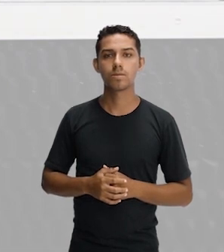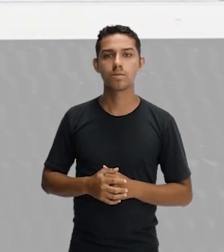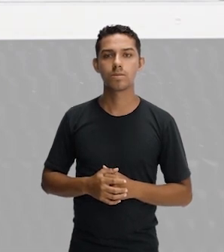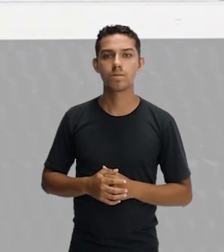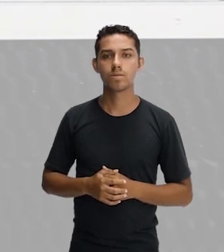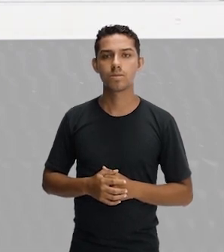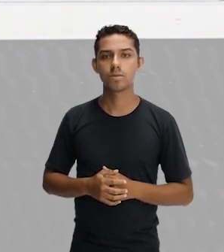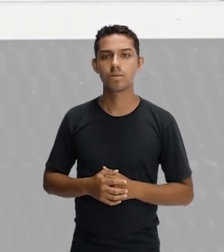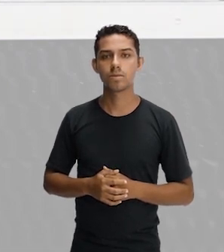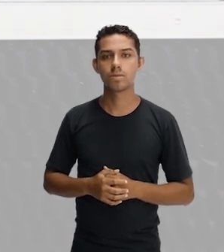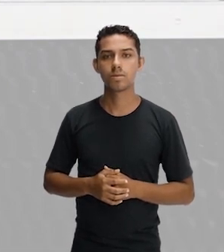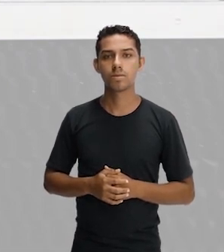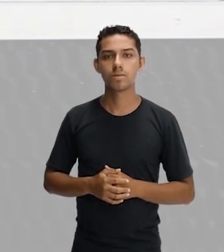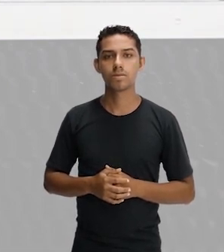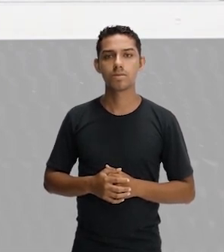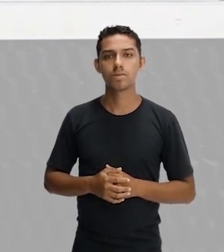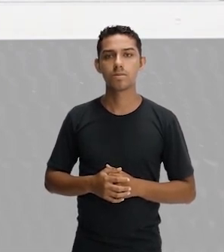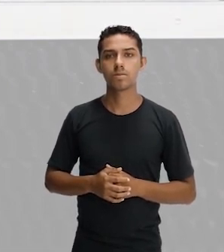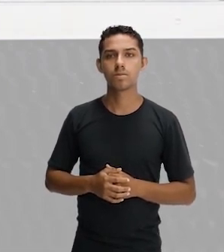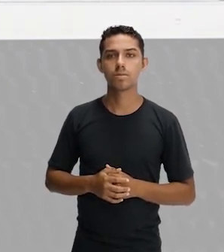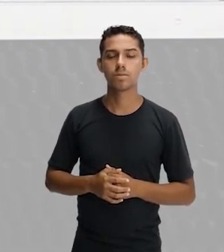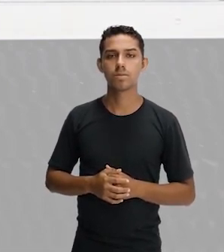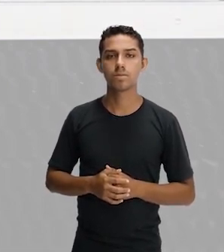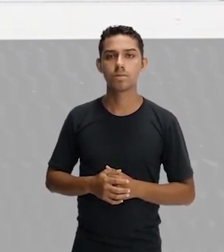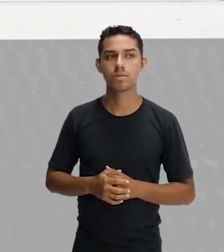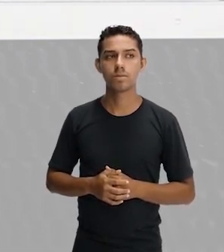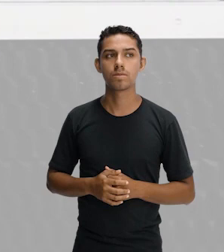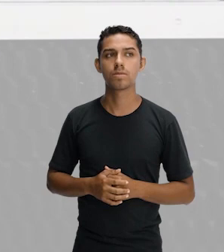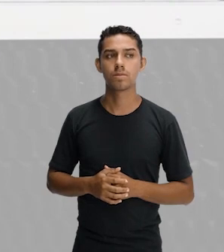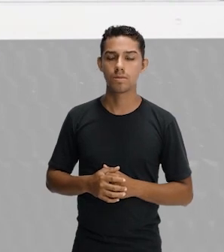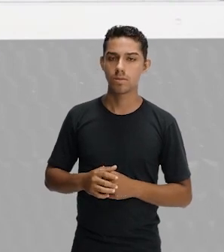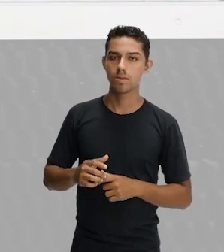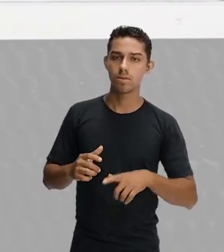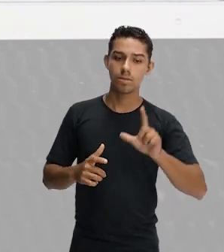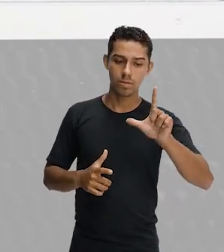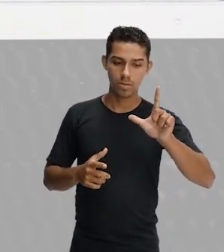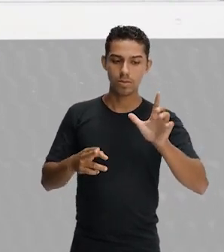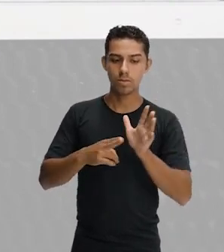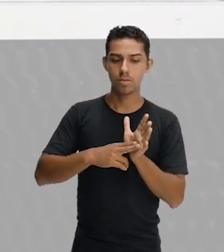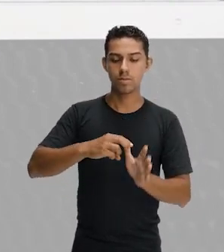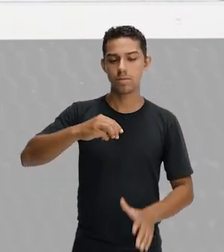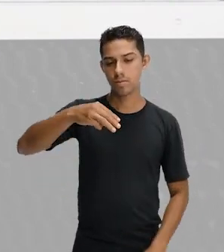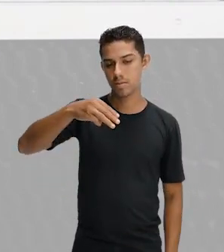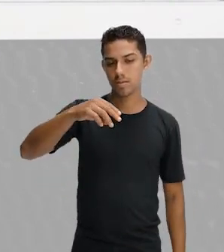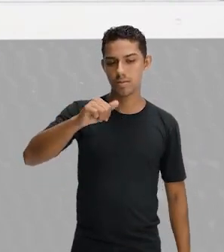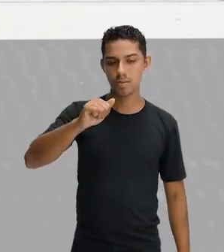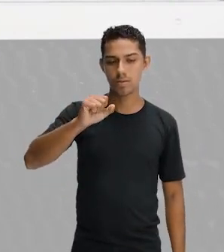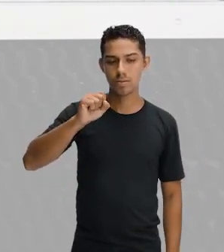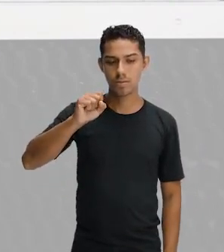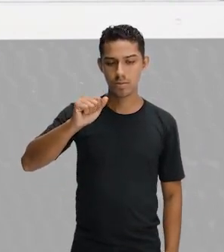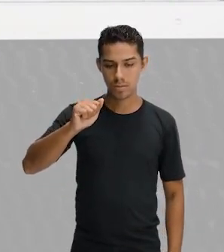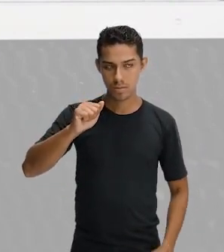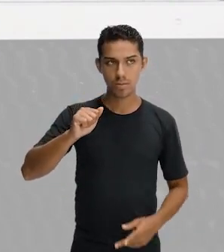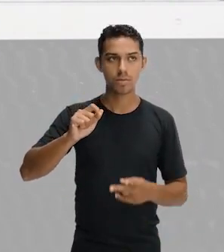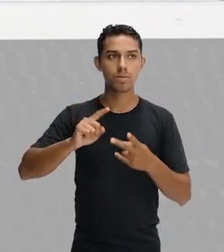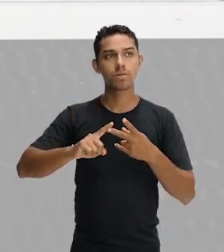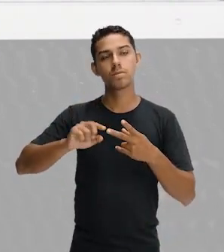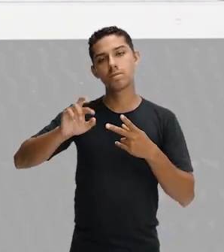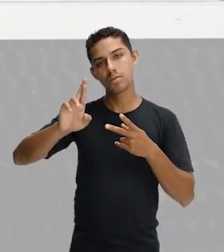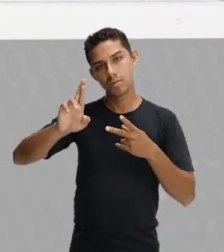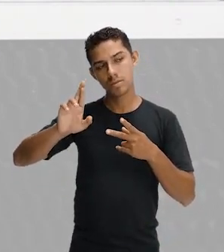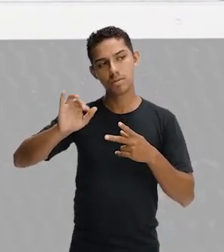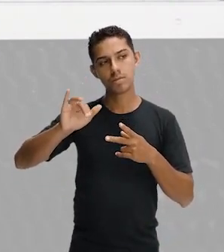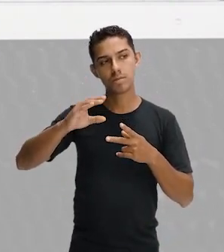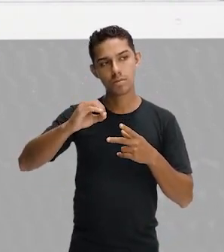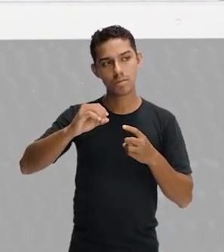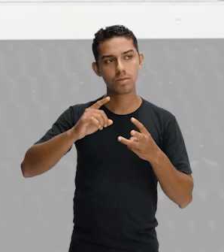né, que é o momento angular, é massa, o raio, velocidade. Eu tenho massa,